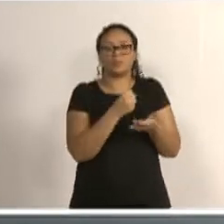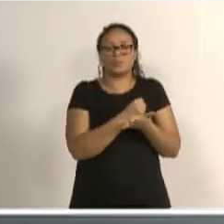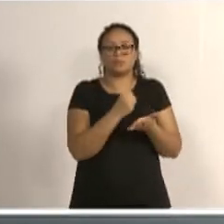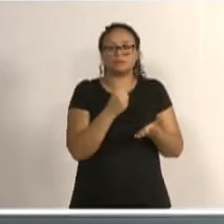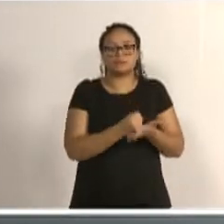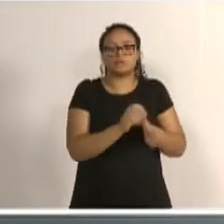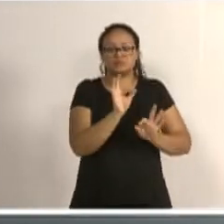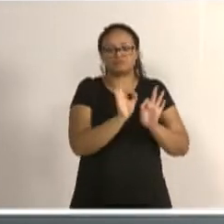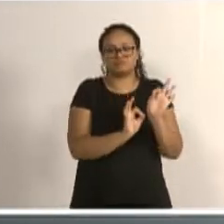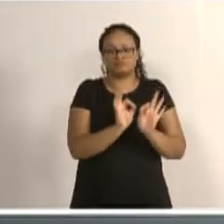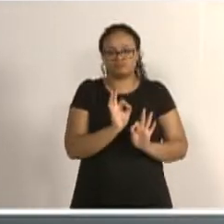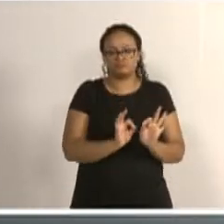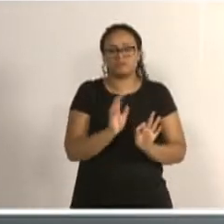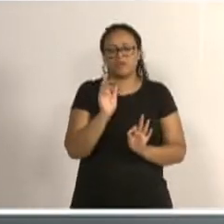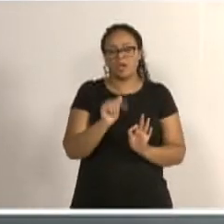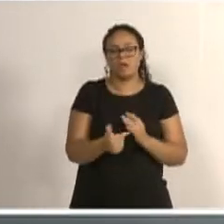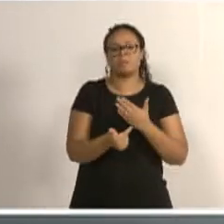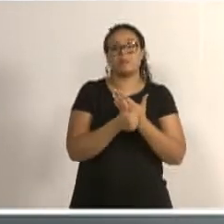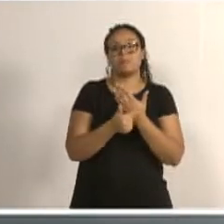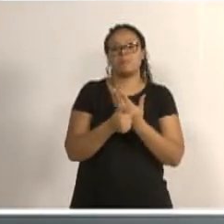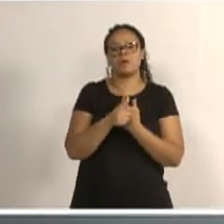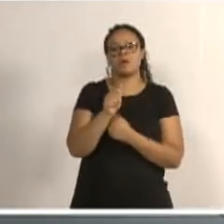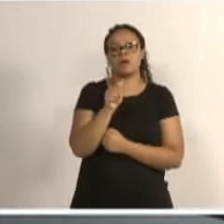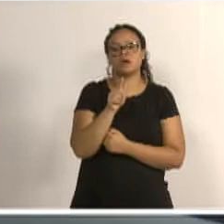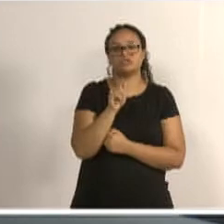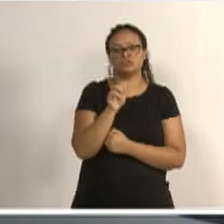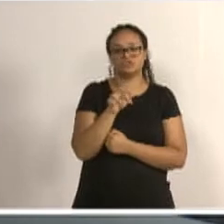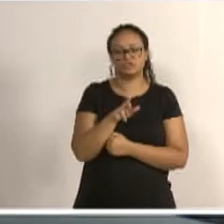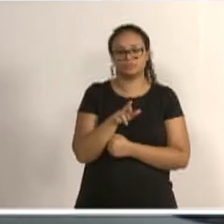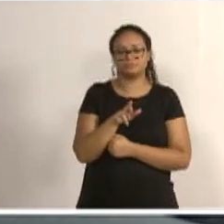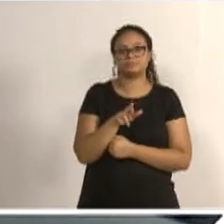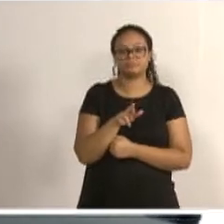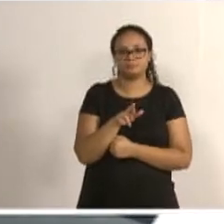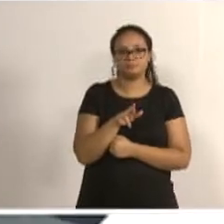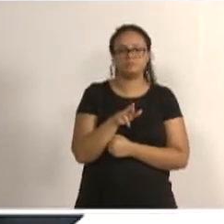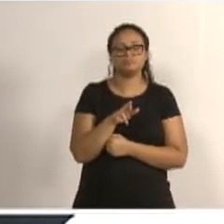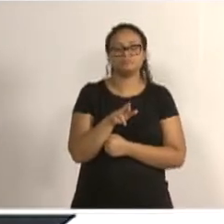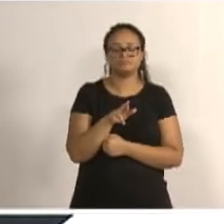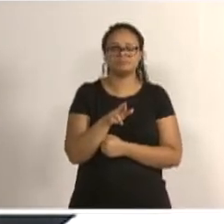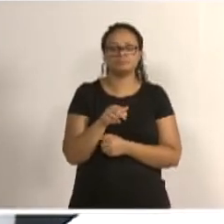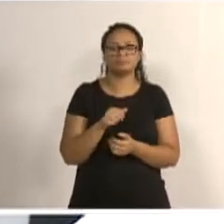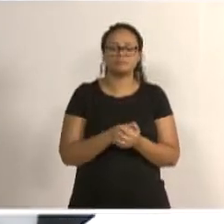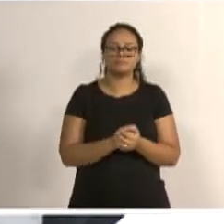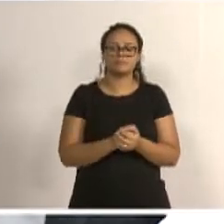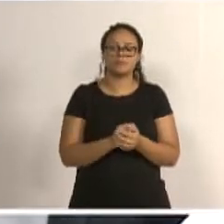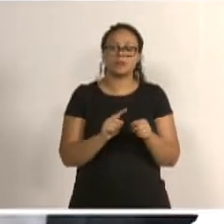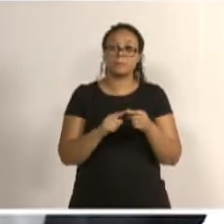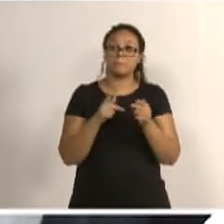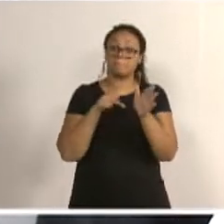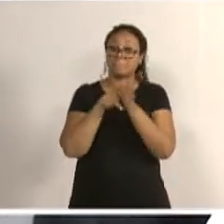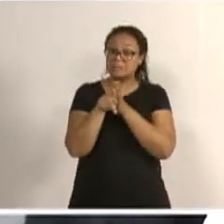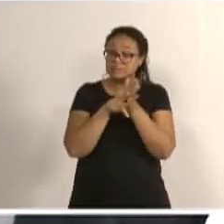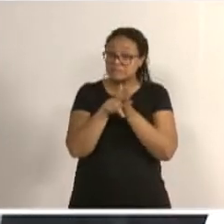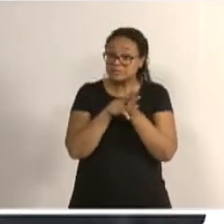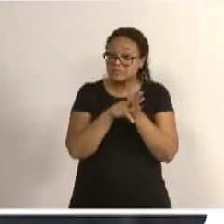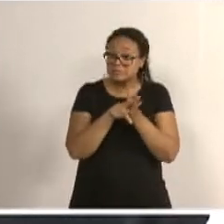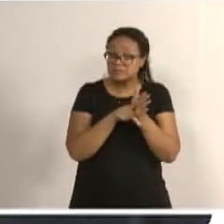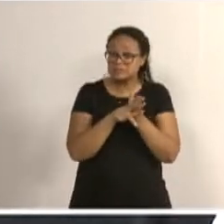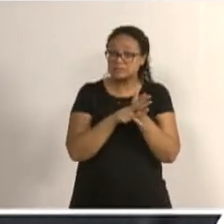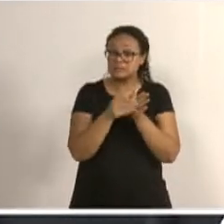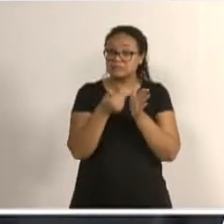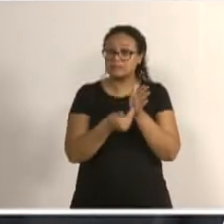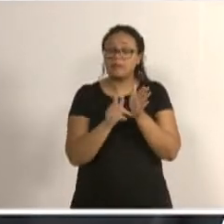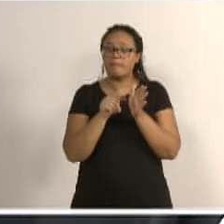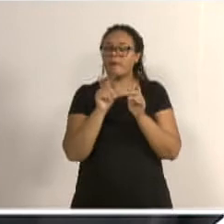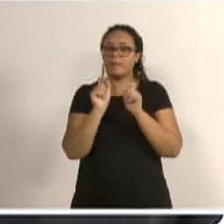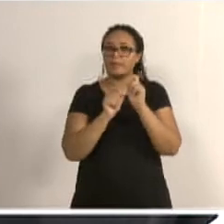é a função da Agir. Sobre pesquisa e quem faz pesquisa, não são pesquisas, são